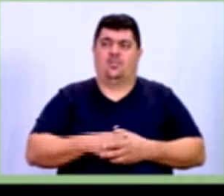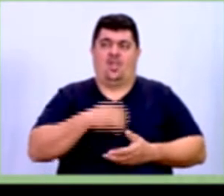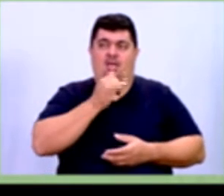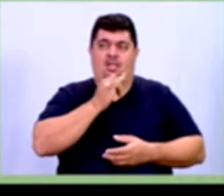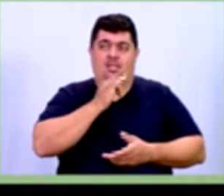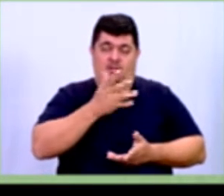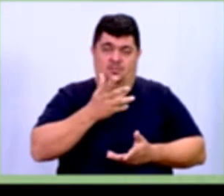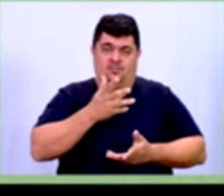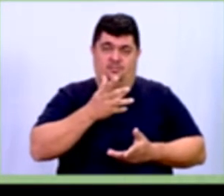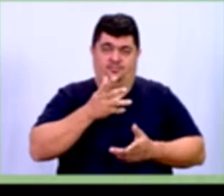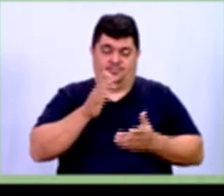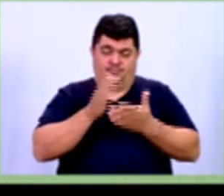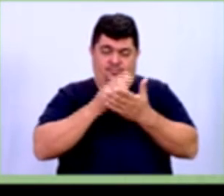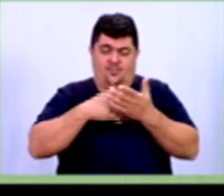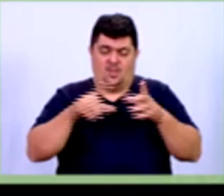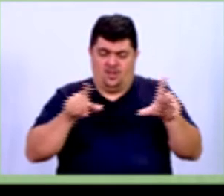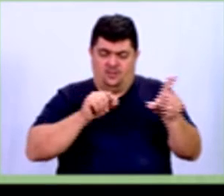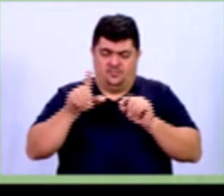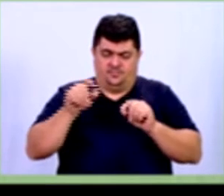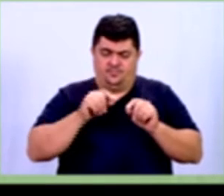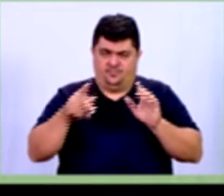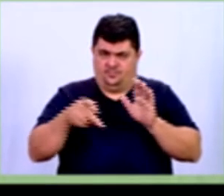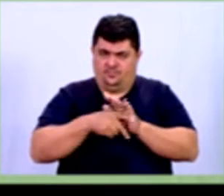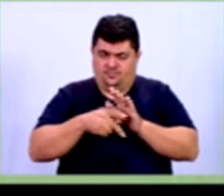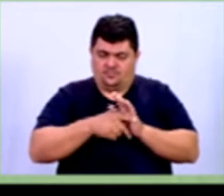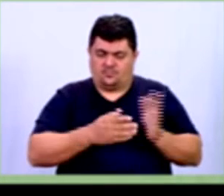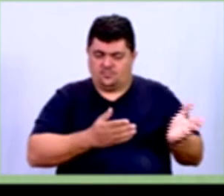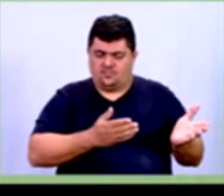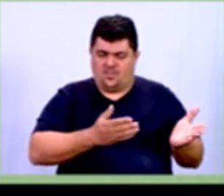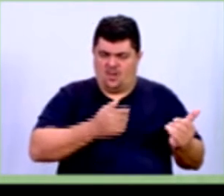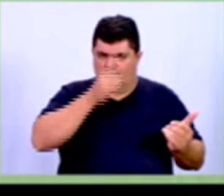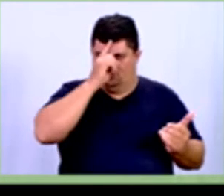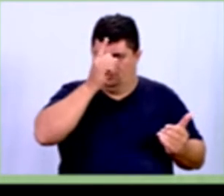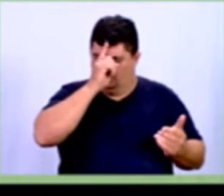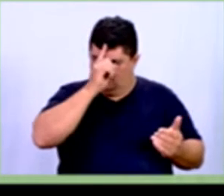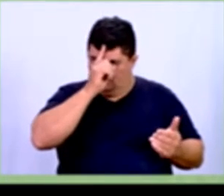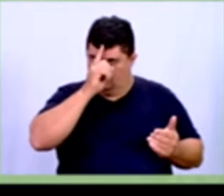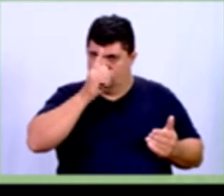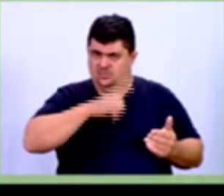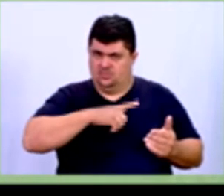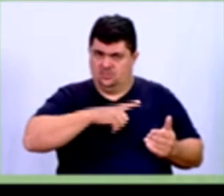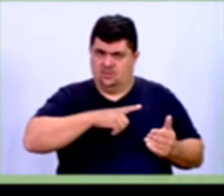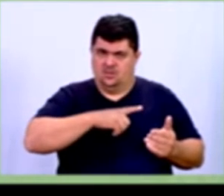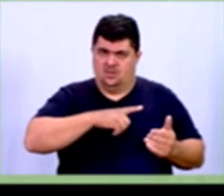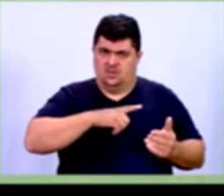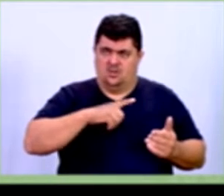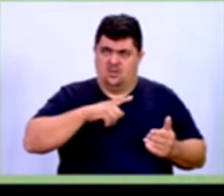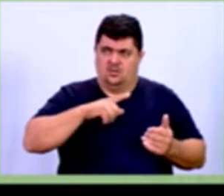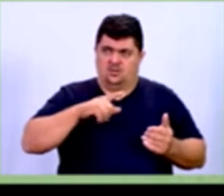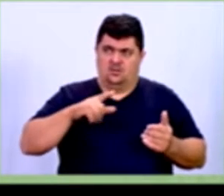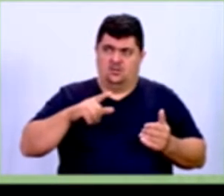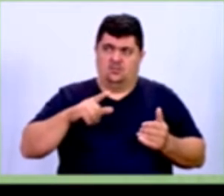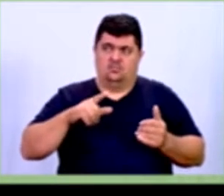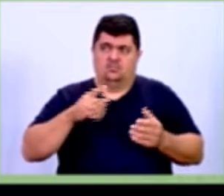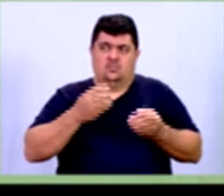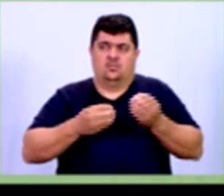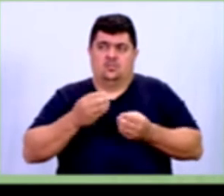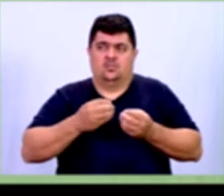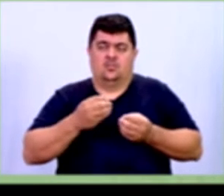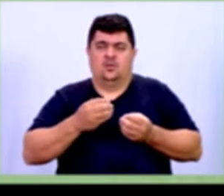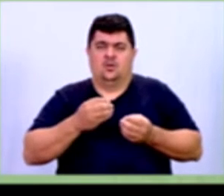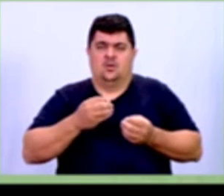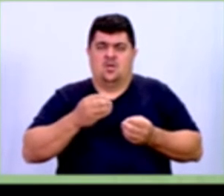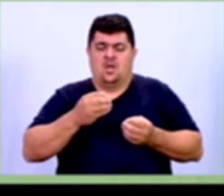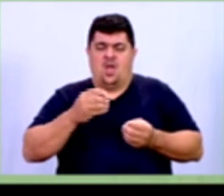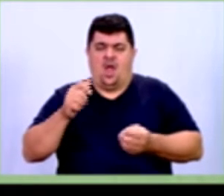didático escolhido e pensado para a EJA está, em alguns casos, estão sendo excluídos da sala de aula, qual é a utilidade